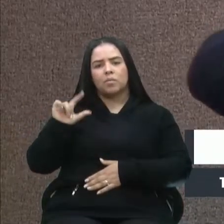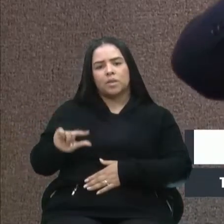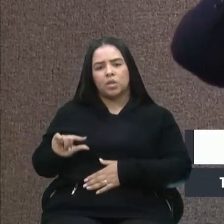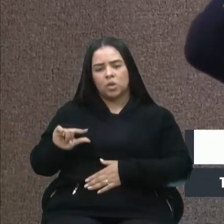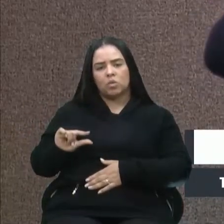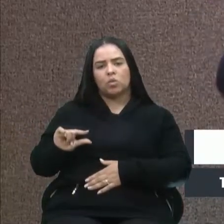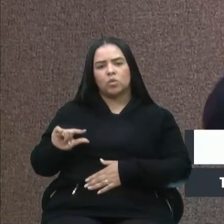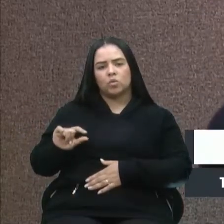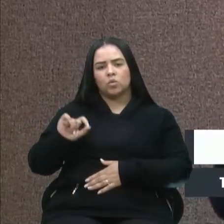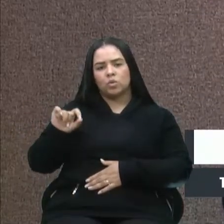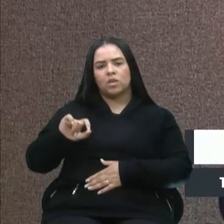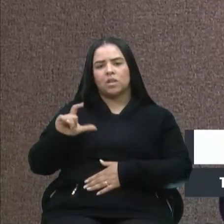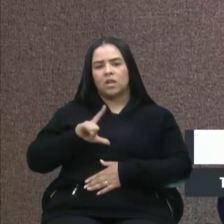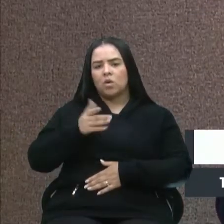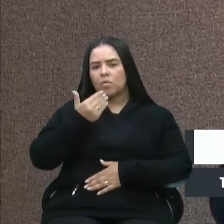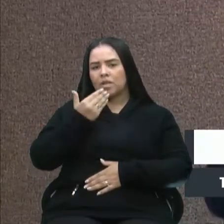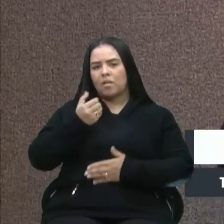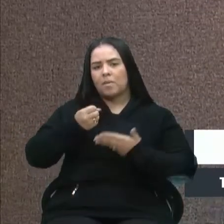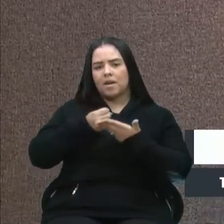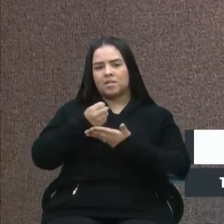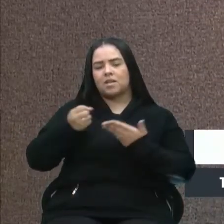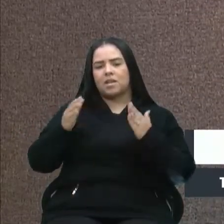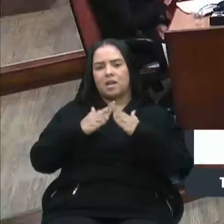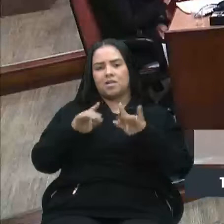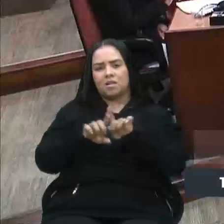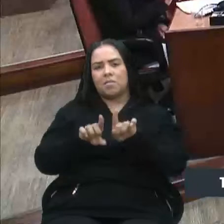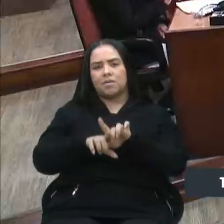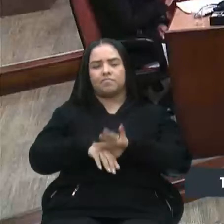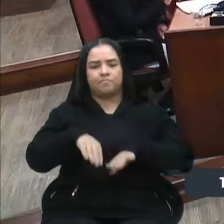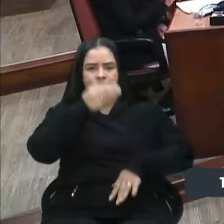cesta básica e na sua casa obrigado obrigado